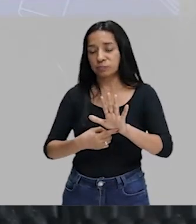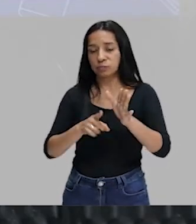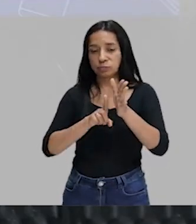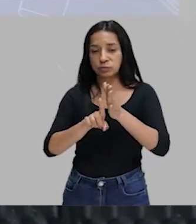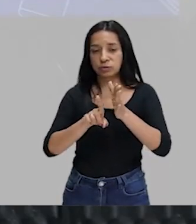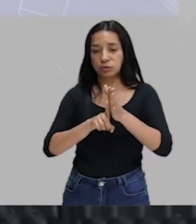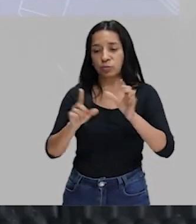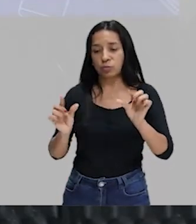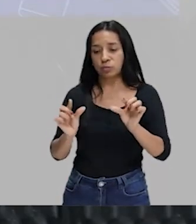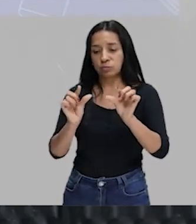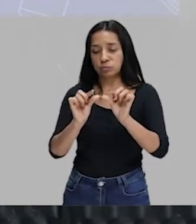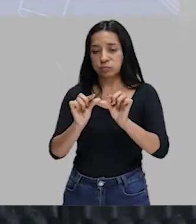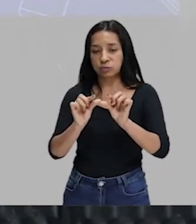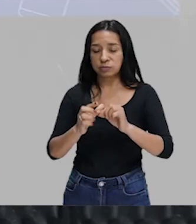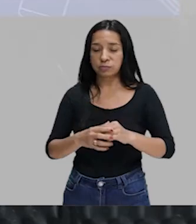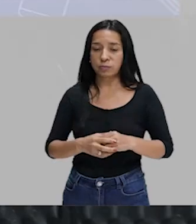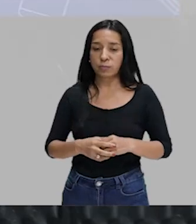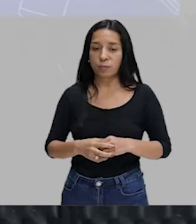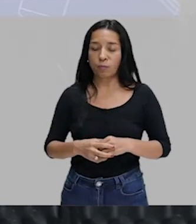muito pequeno, certo?